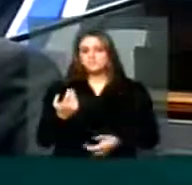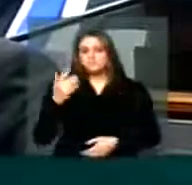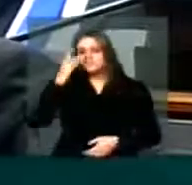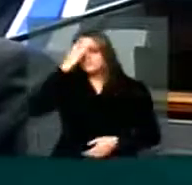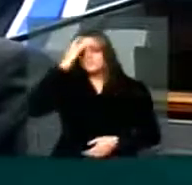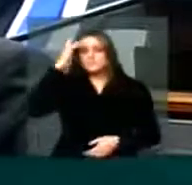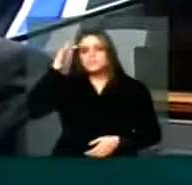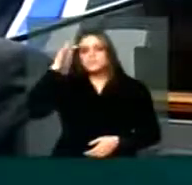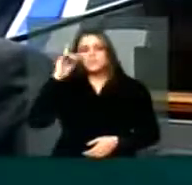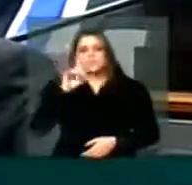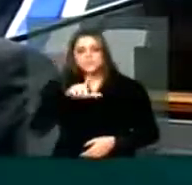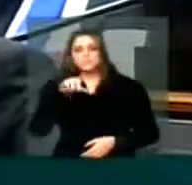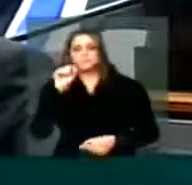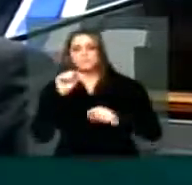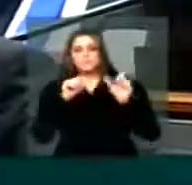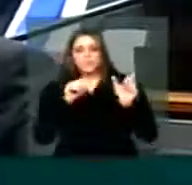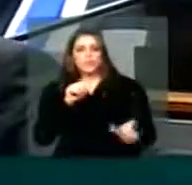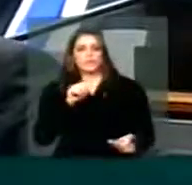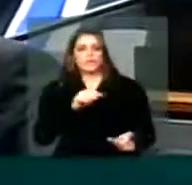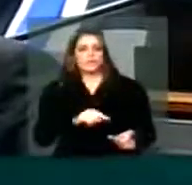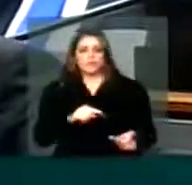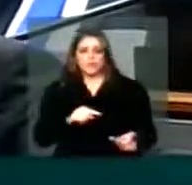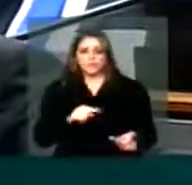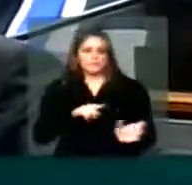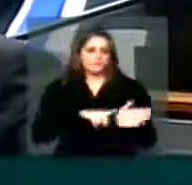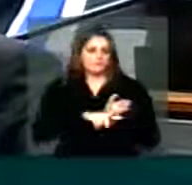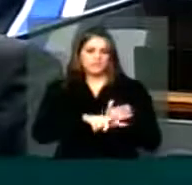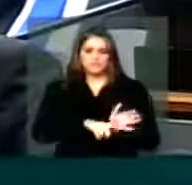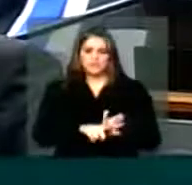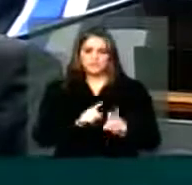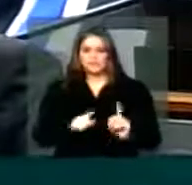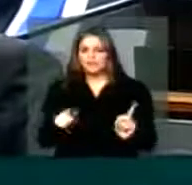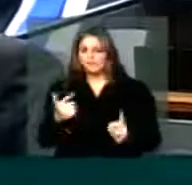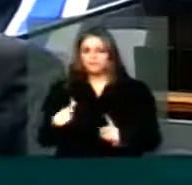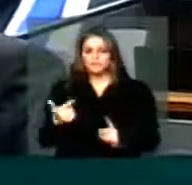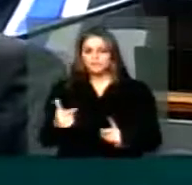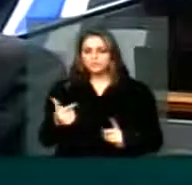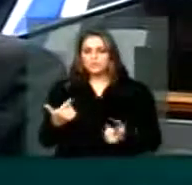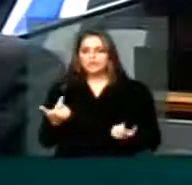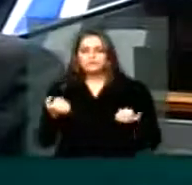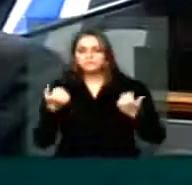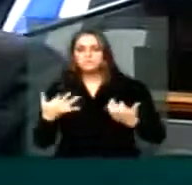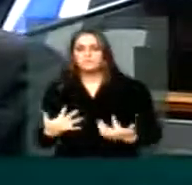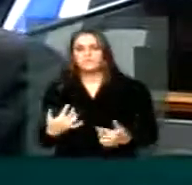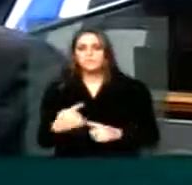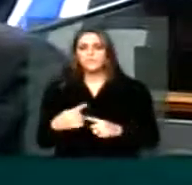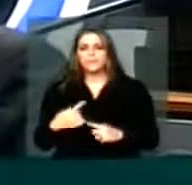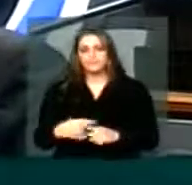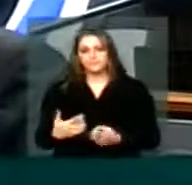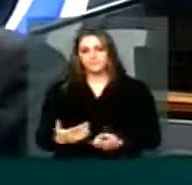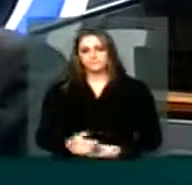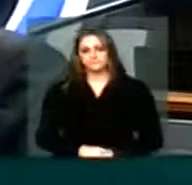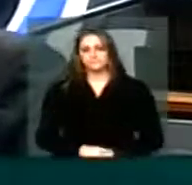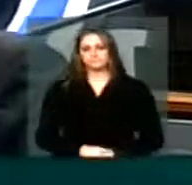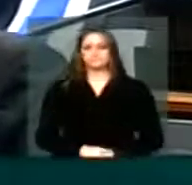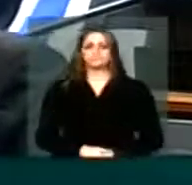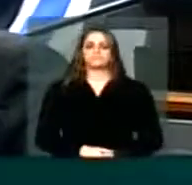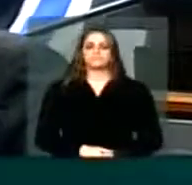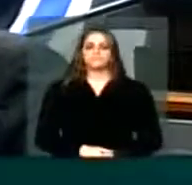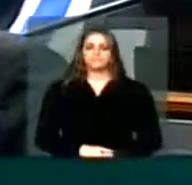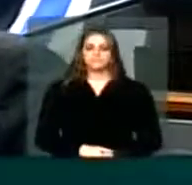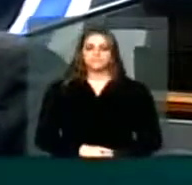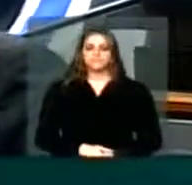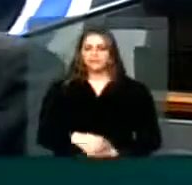vão ser esse foi escolhido para ser investigado o primeiro porque os dois motivos